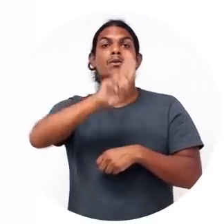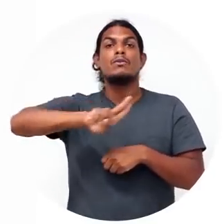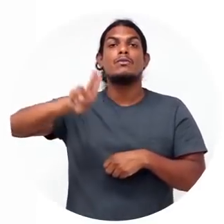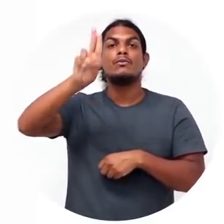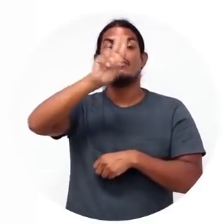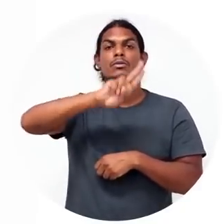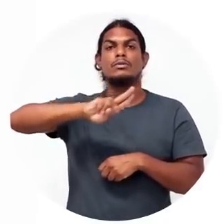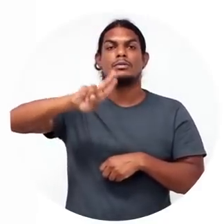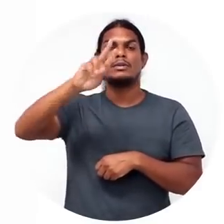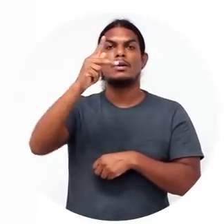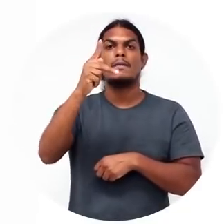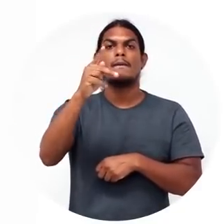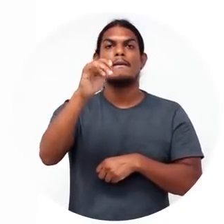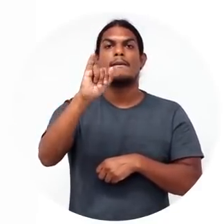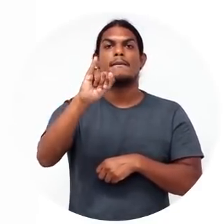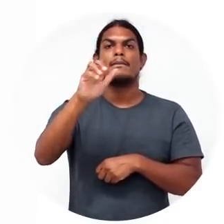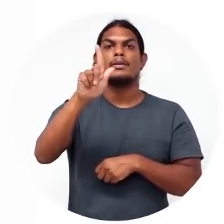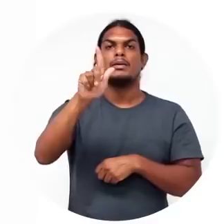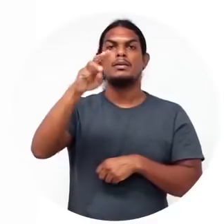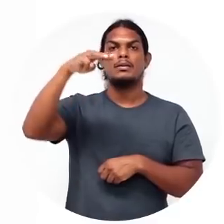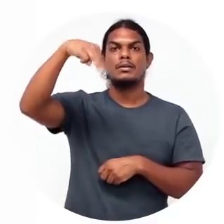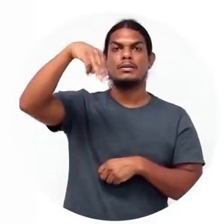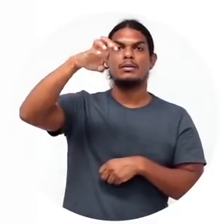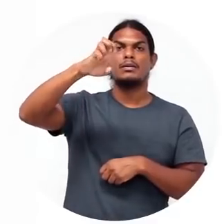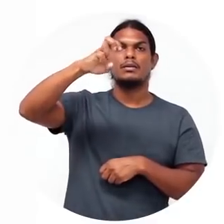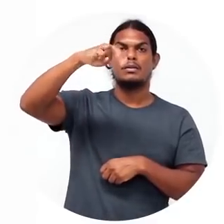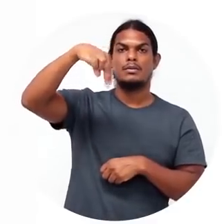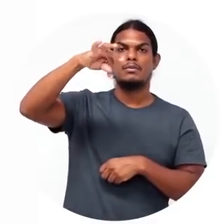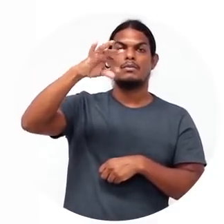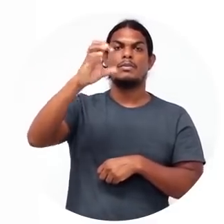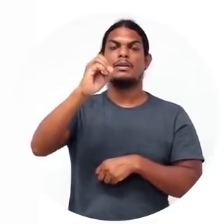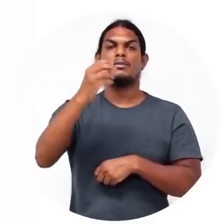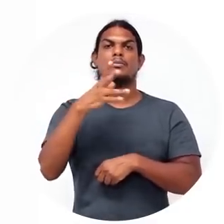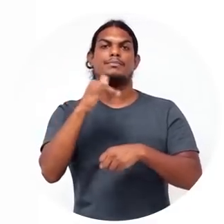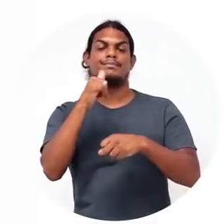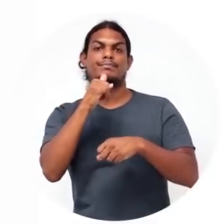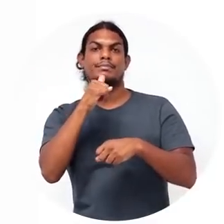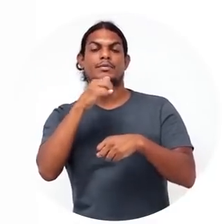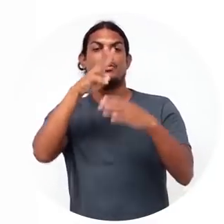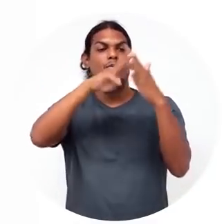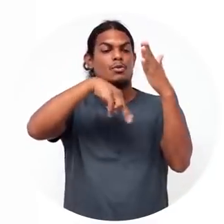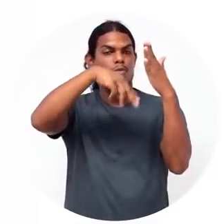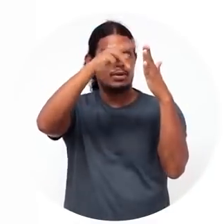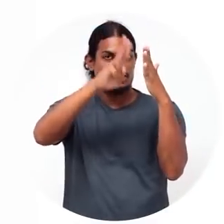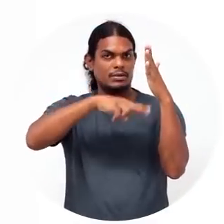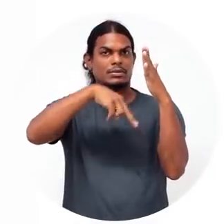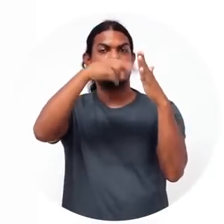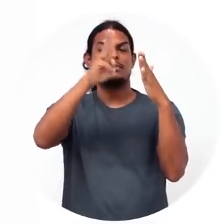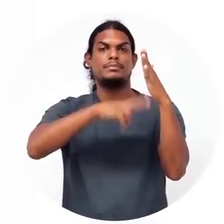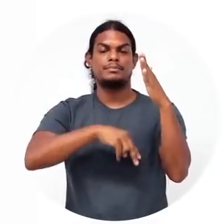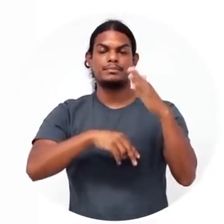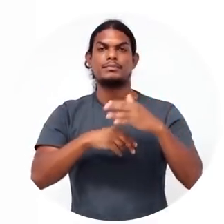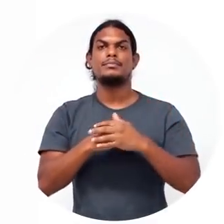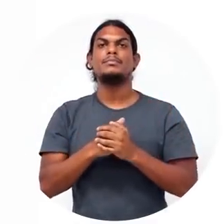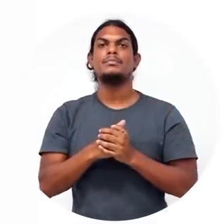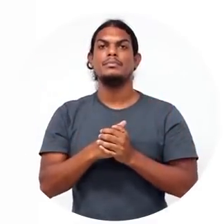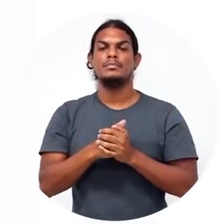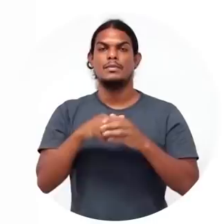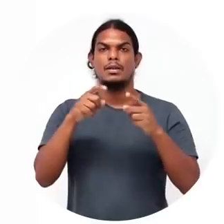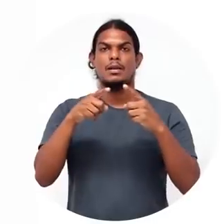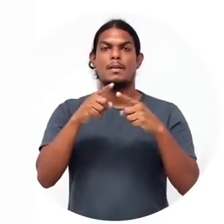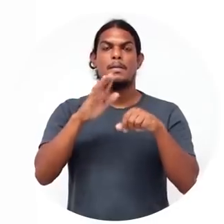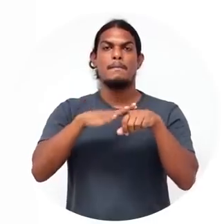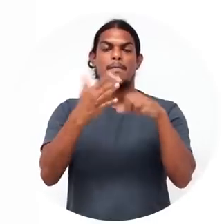trabalhar a cor de acordo com o pigmento, por exemplo, uma tinta, é o pigmento mais básico que eu posso mostrar para